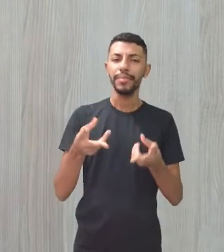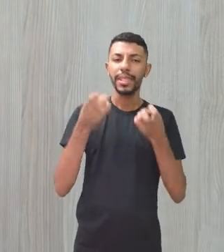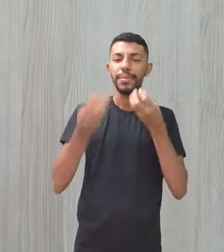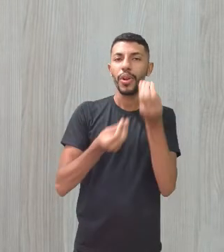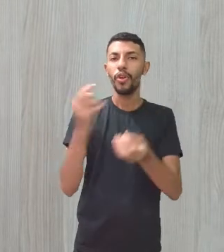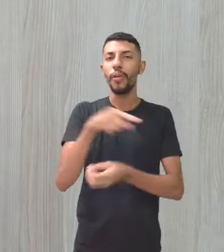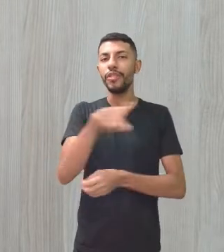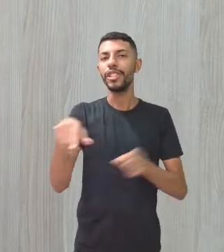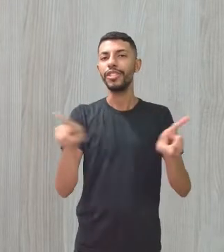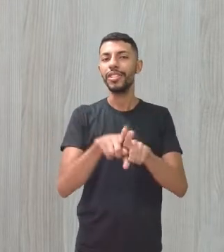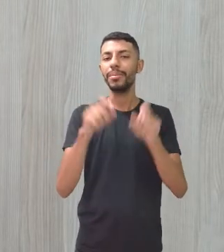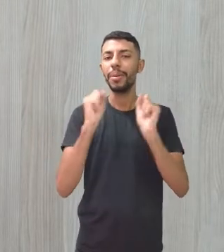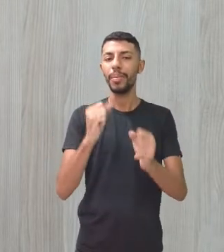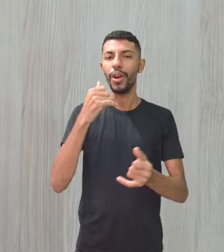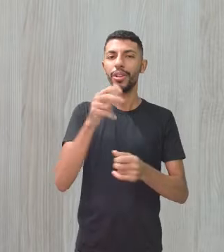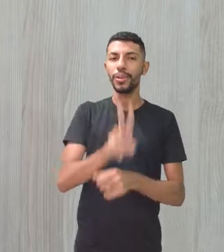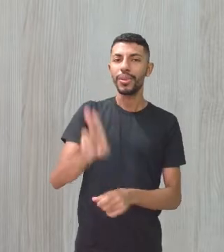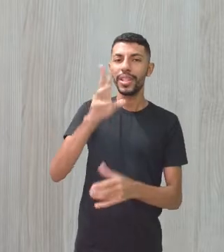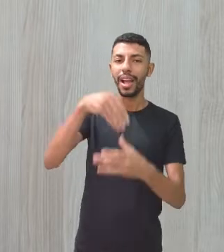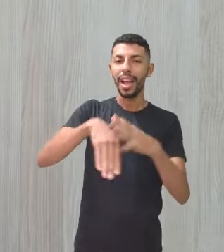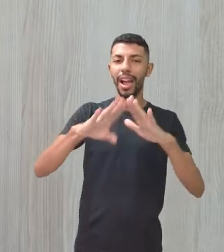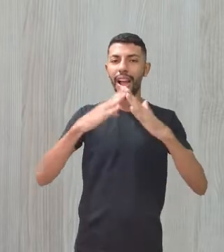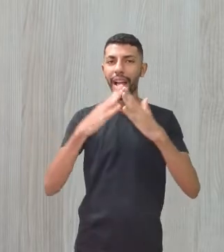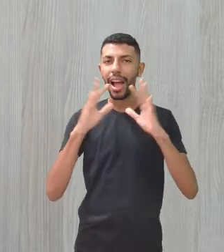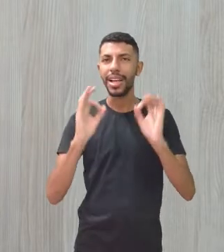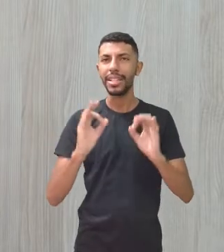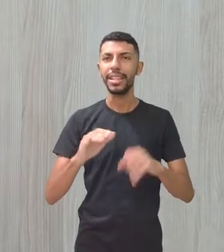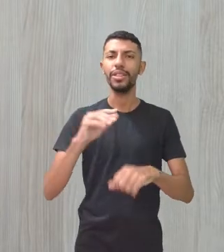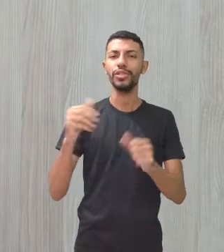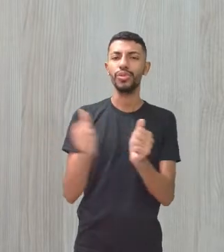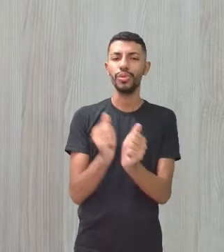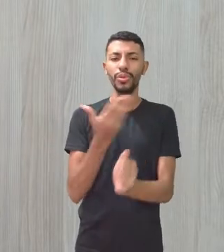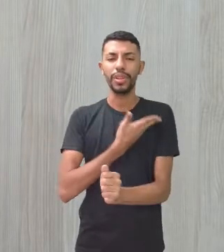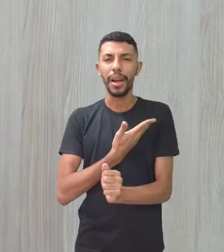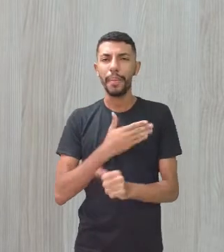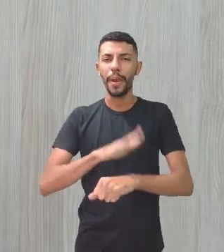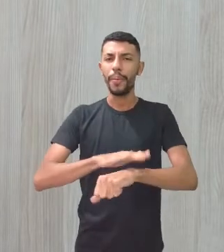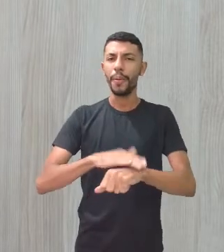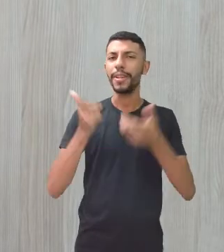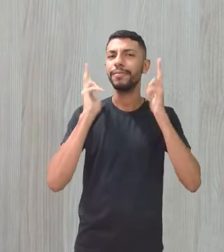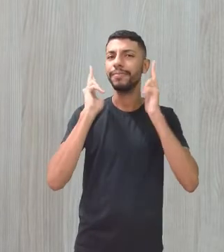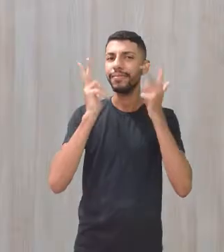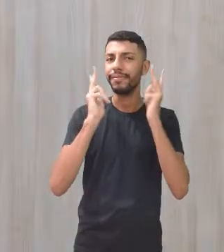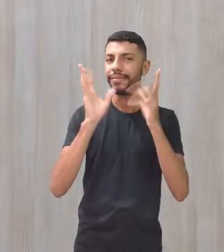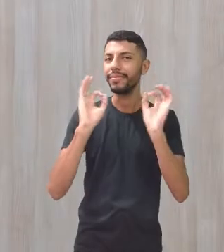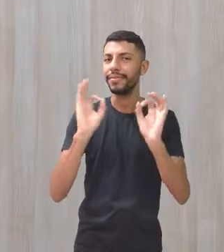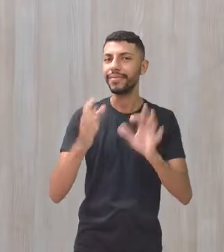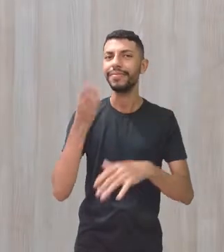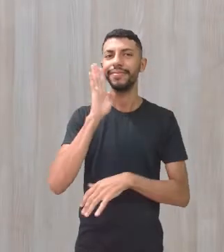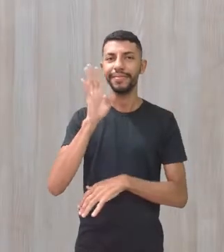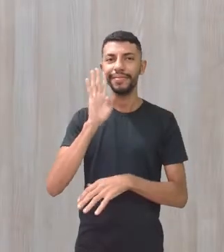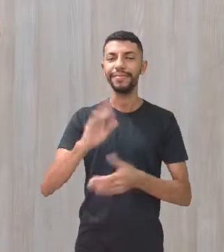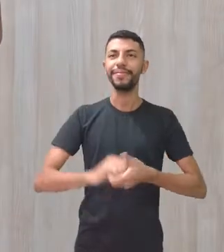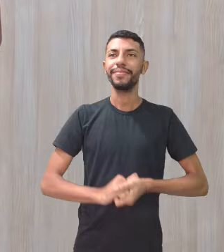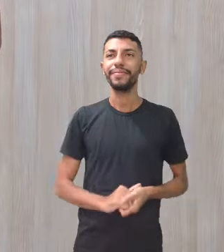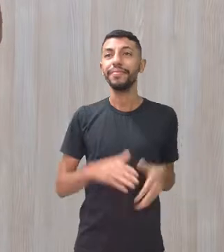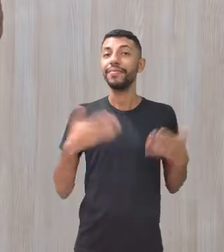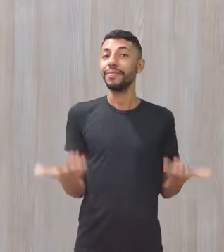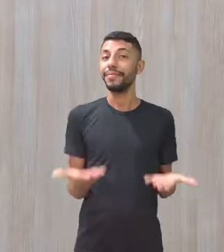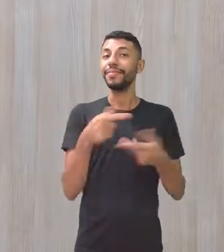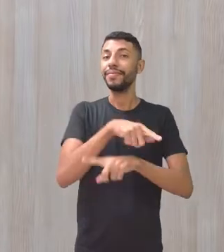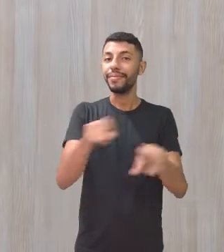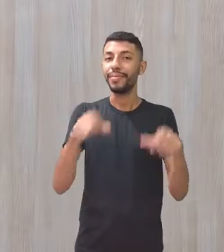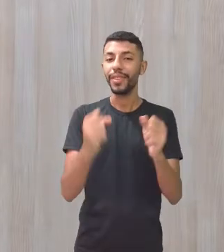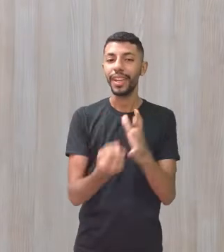também utilizar em casa com os colegas no momento de lazer. É bem legal, né, professor? Pois é. Vocês podem aí fazer os joguinhos